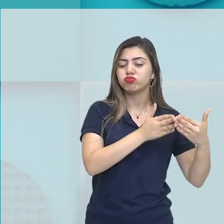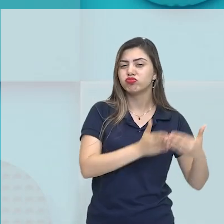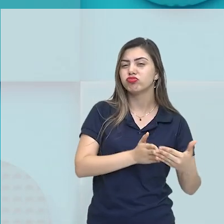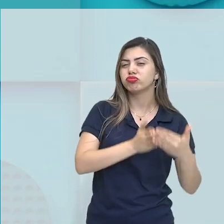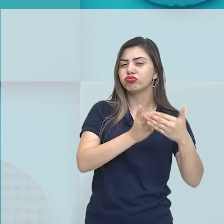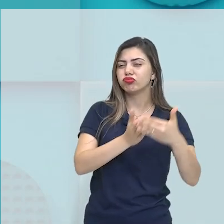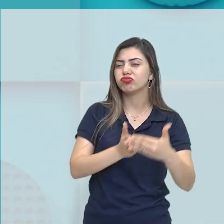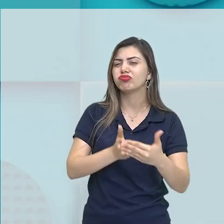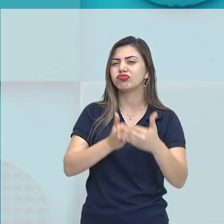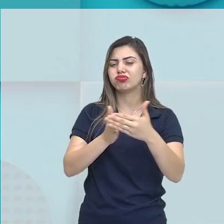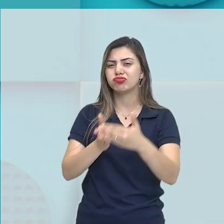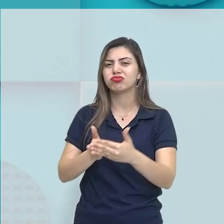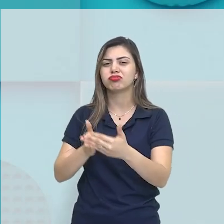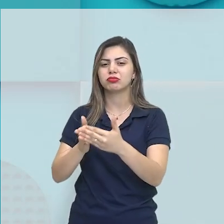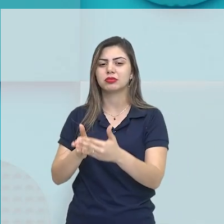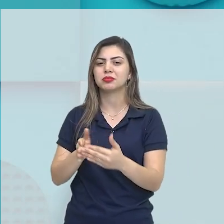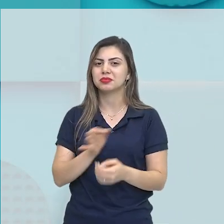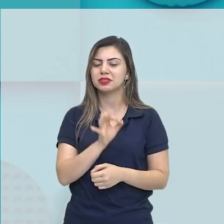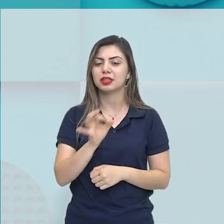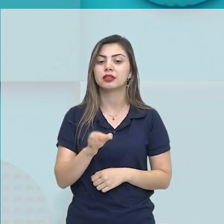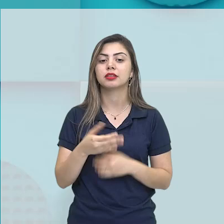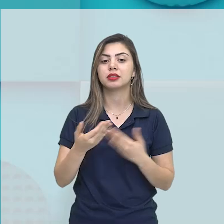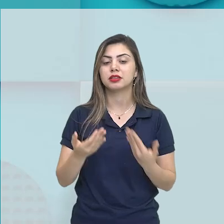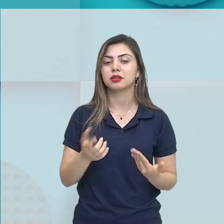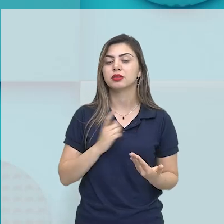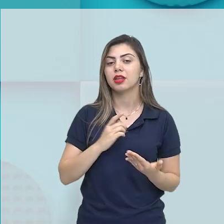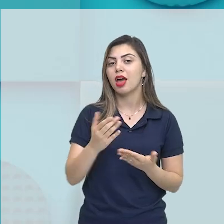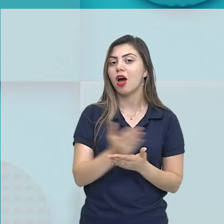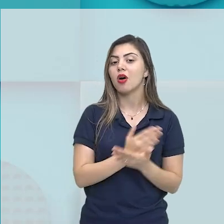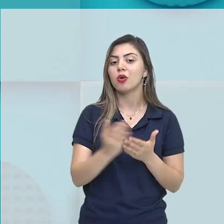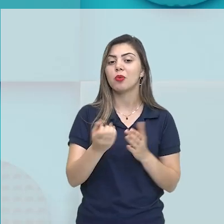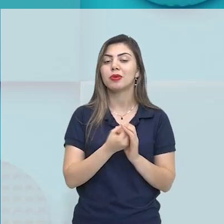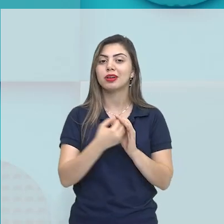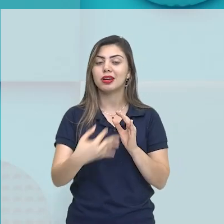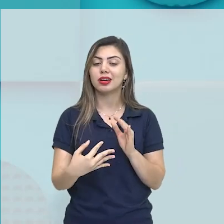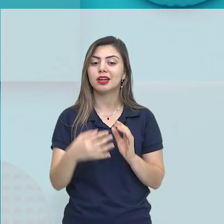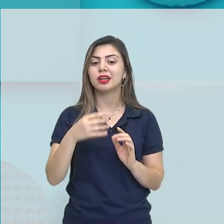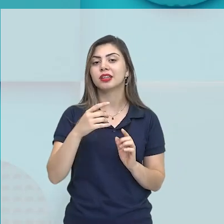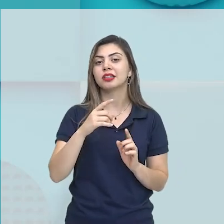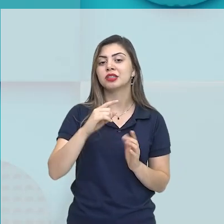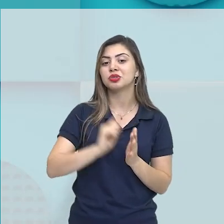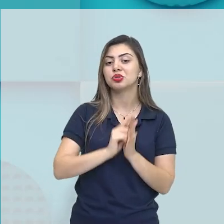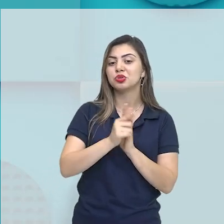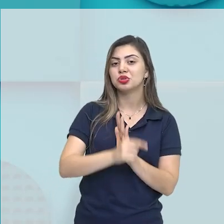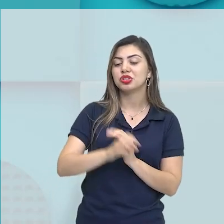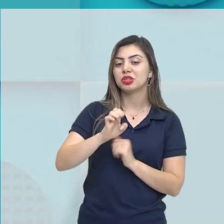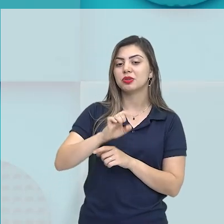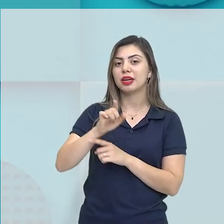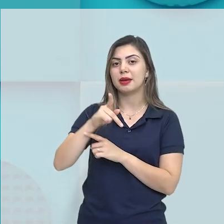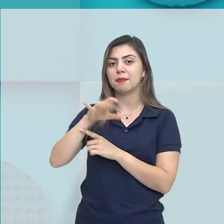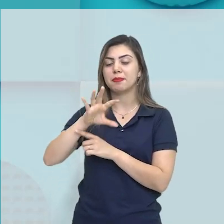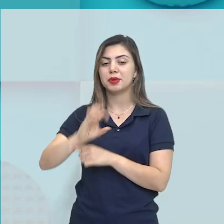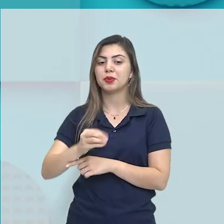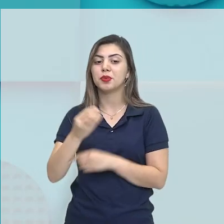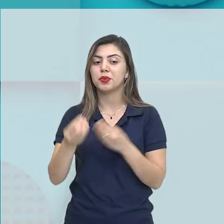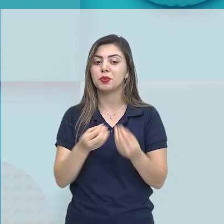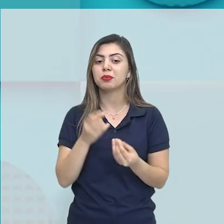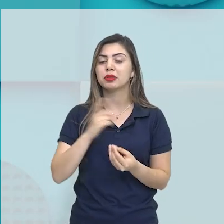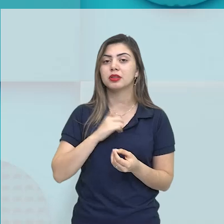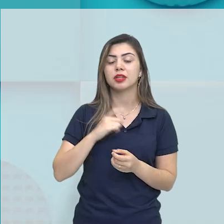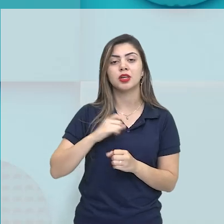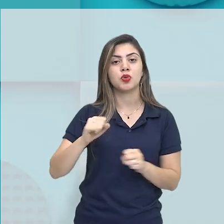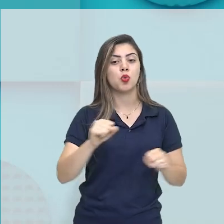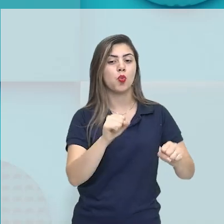do retorno à sua casa. E aí nós vamos ter algumas características do gênero épico. O que ele vai apresentar? O herói de